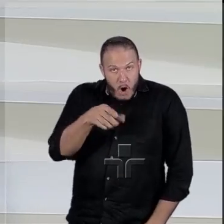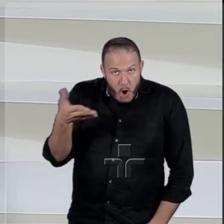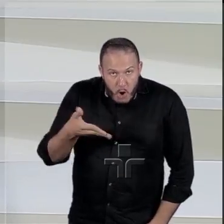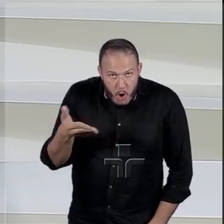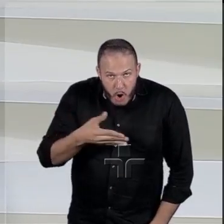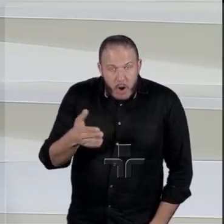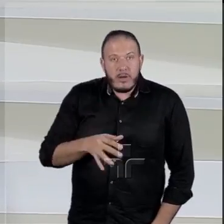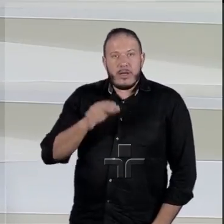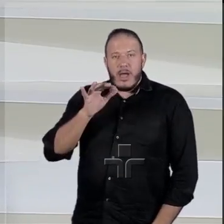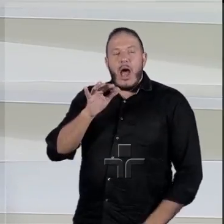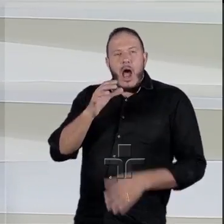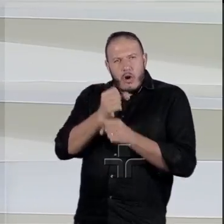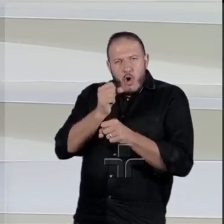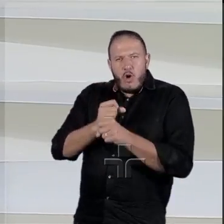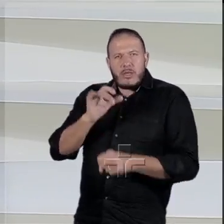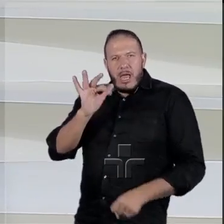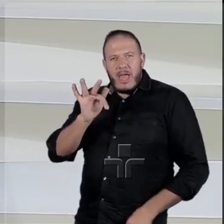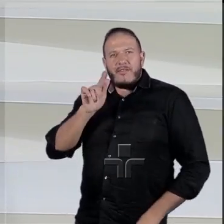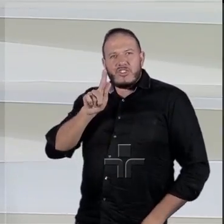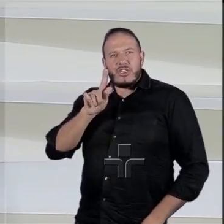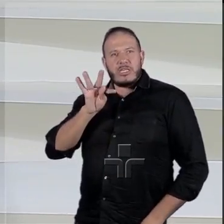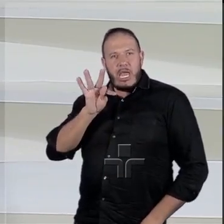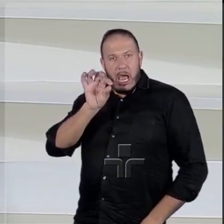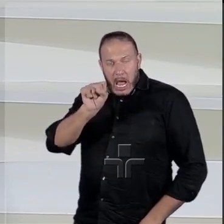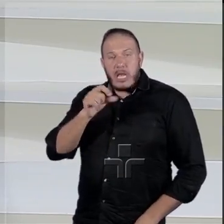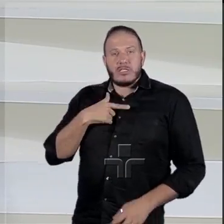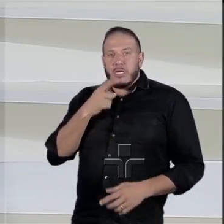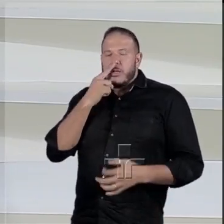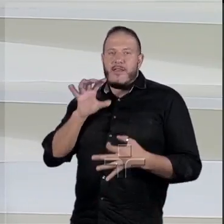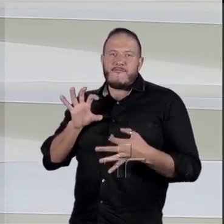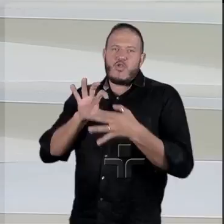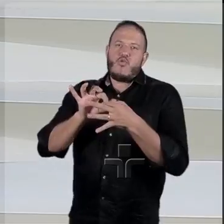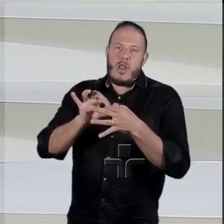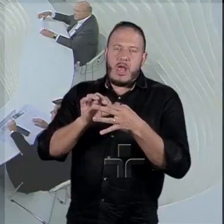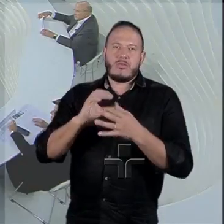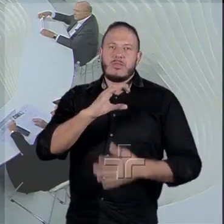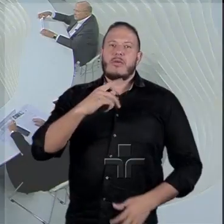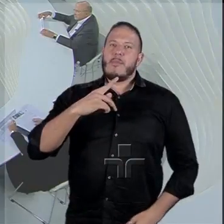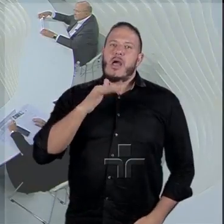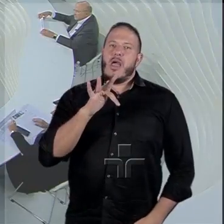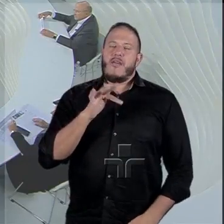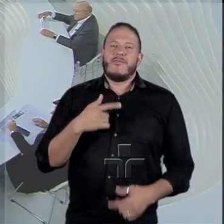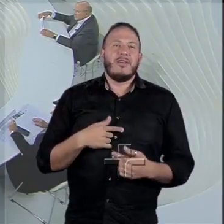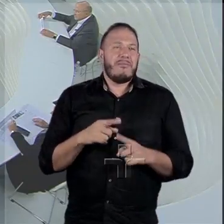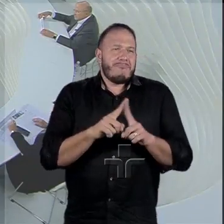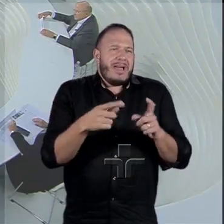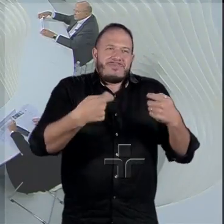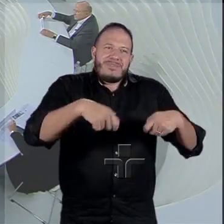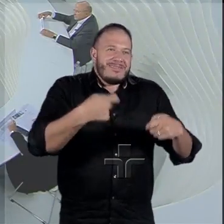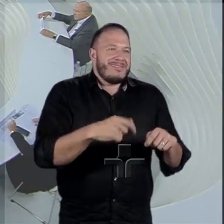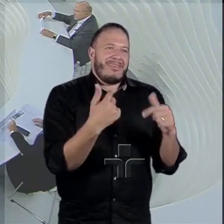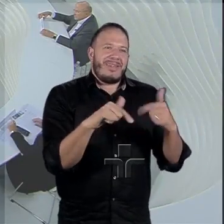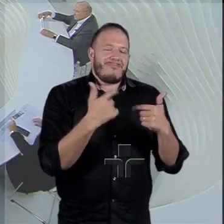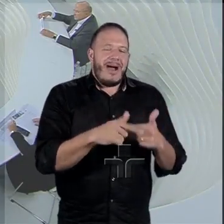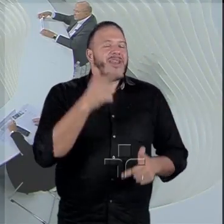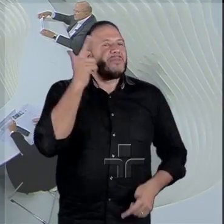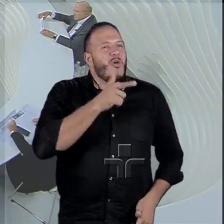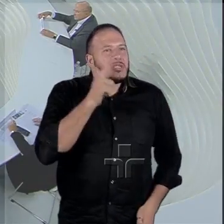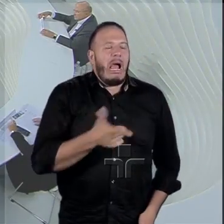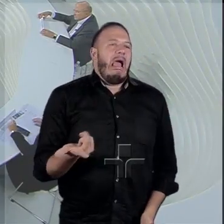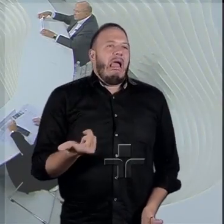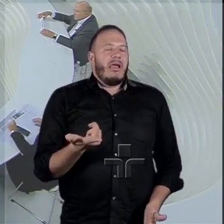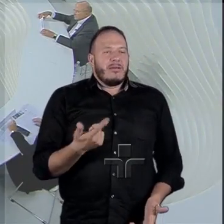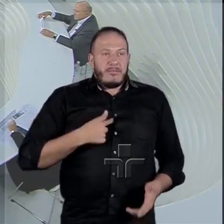fundo de garantia seria vinculada ao CPF. Mas precisa ter emprego para ter fundo de garantia, senão não tem Por fundo enquanto. de garantia. Então, claro, a